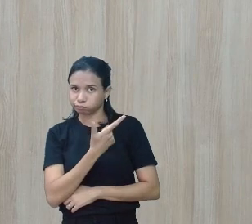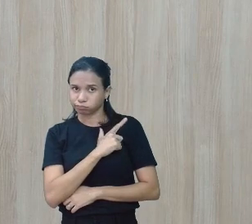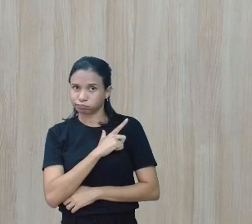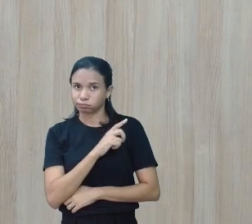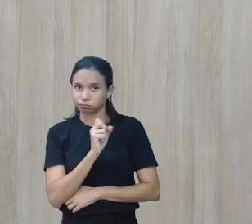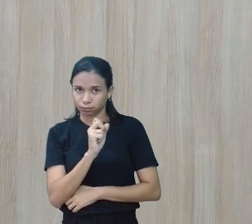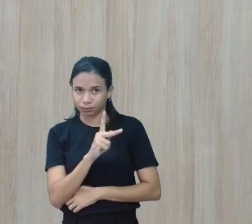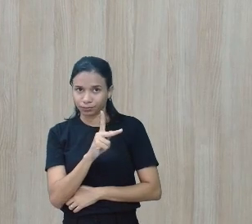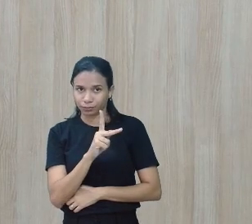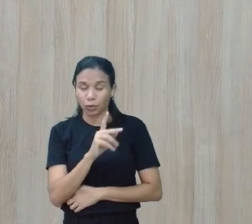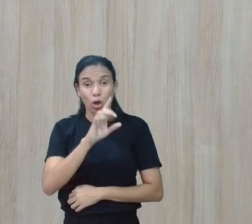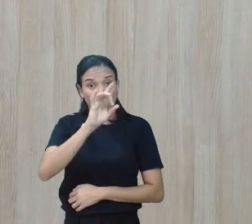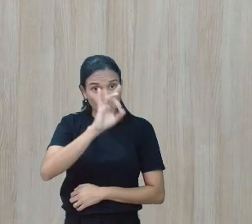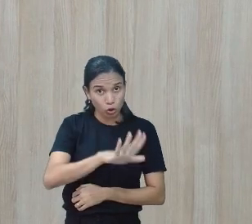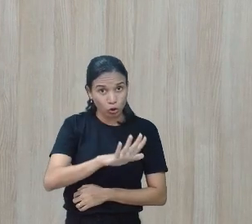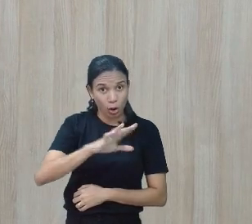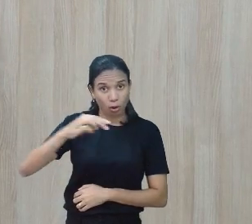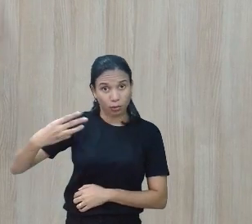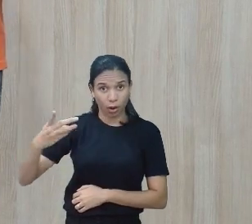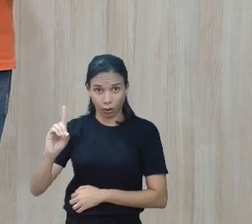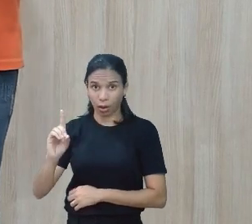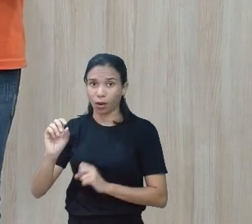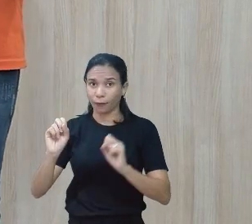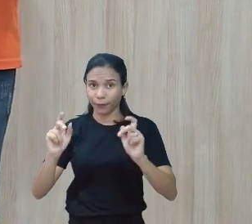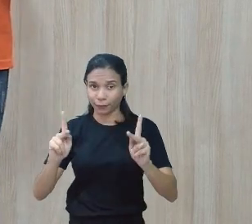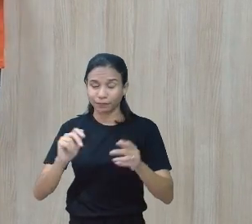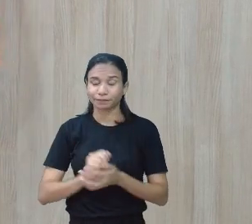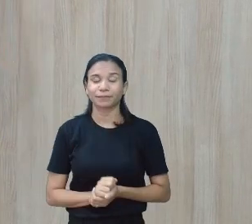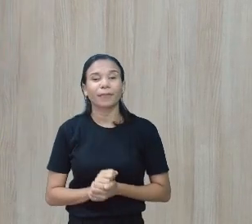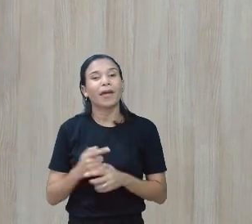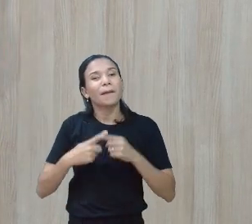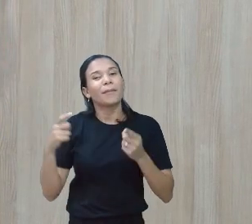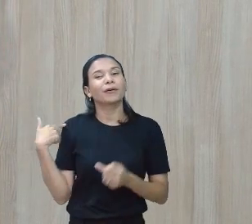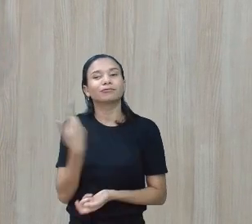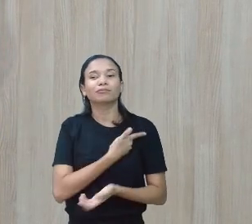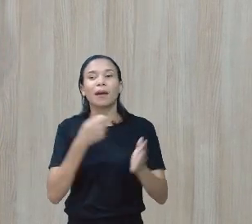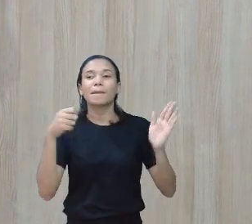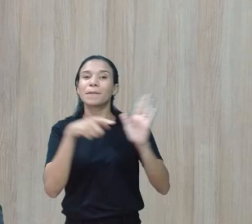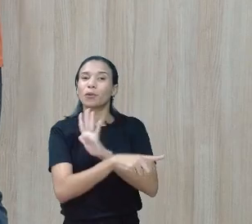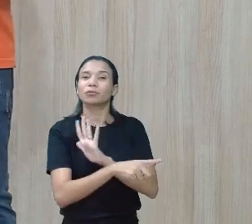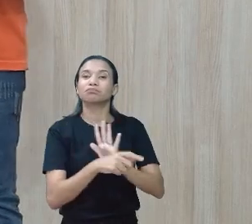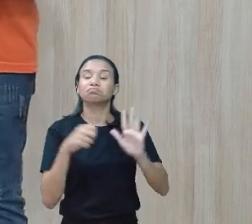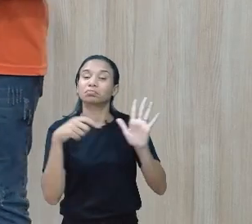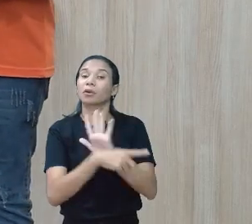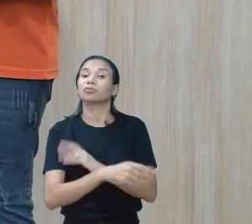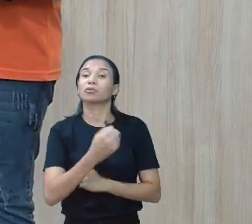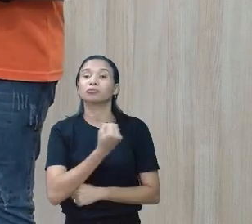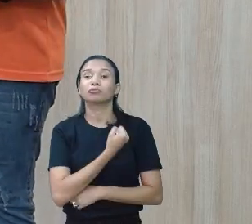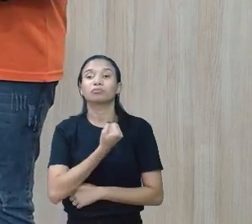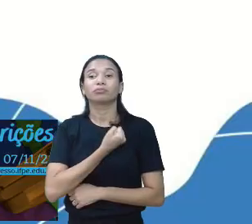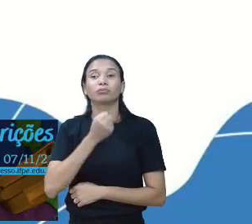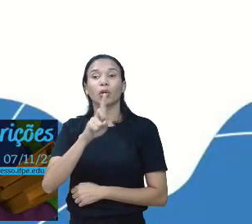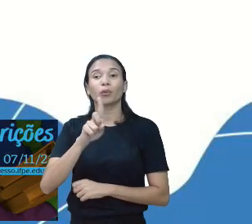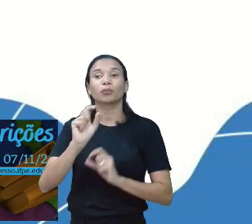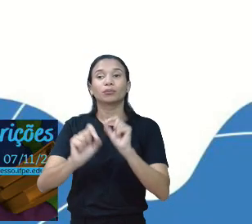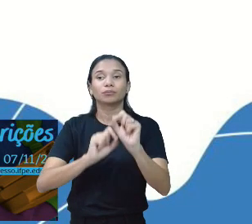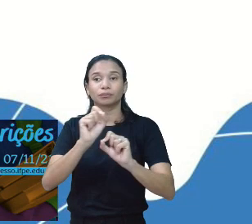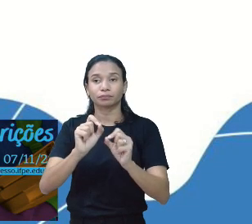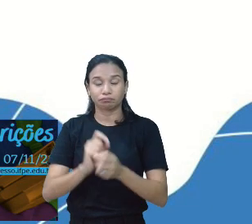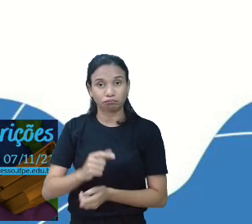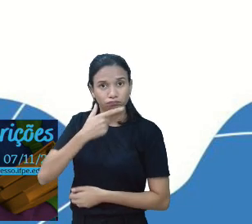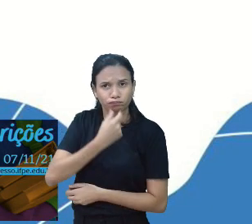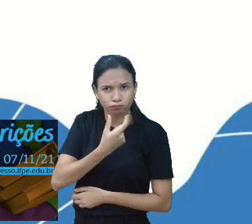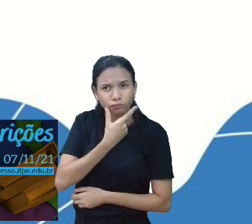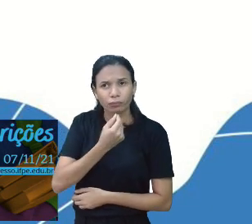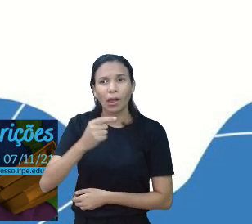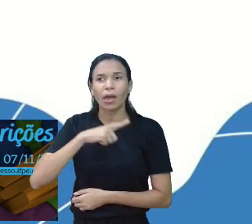volume, ok? Até porque eles só têm duas dimensões. Mas, bora para a nossa questão. Nossa primeira questão hoje fala o seguinte.